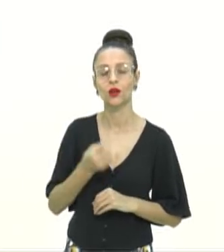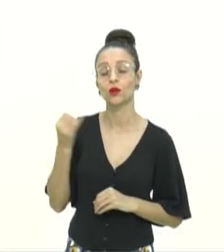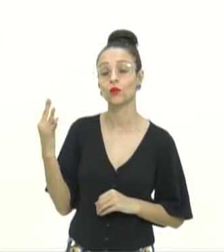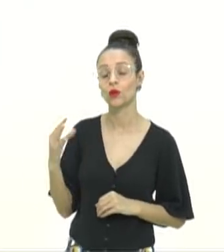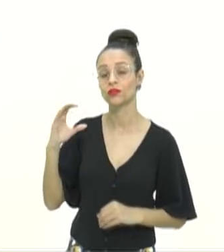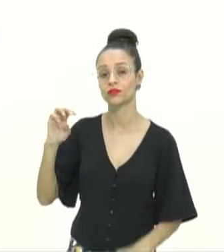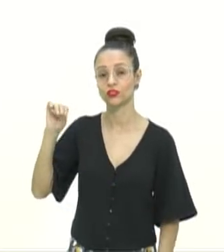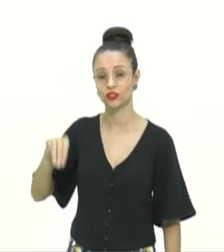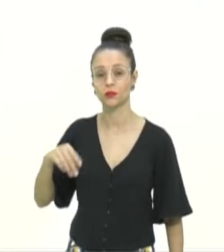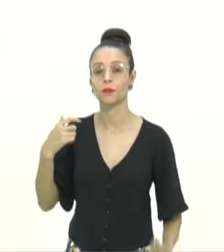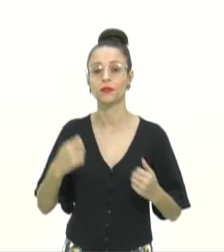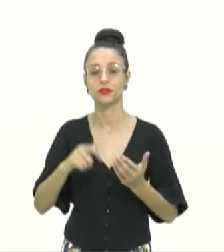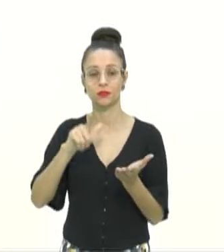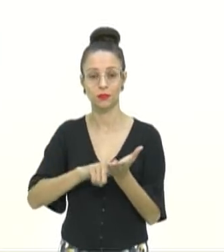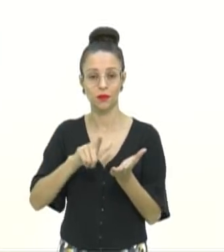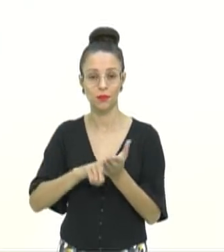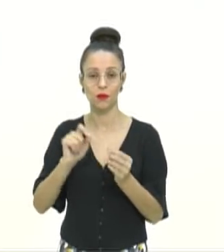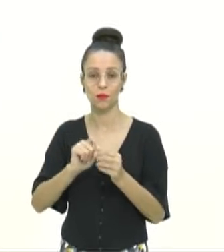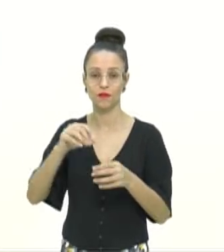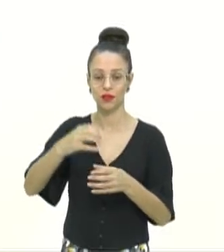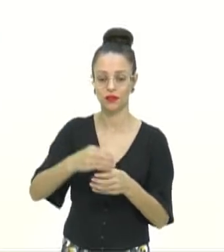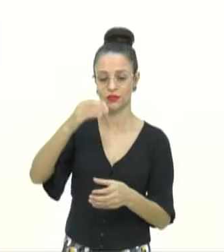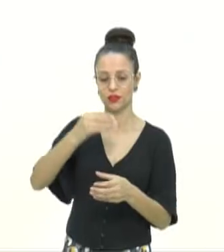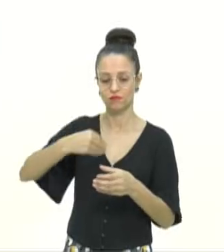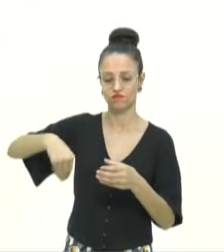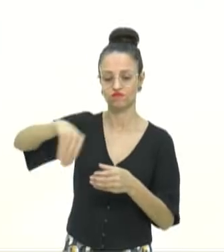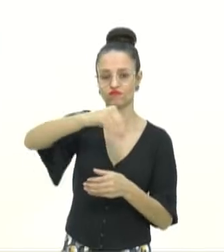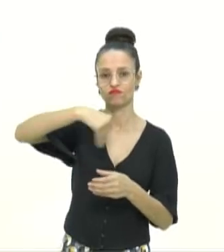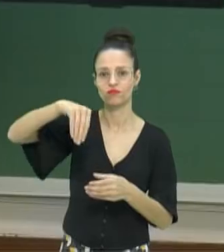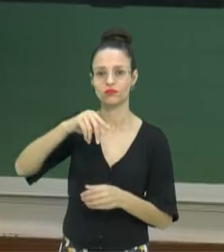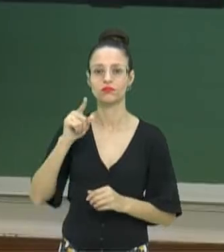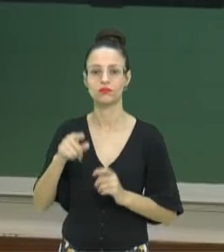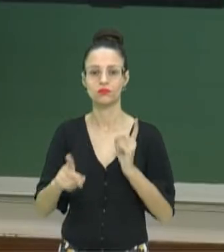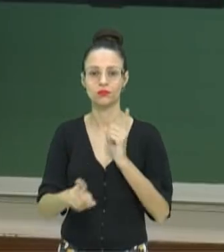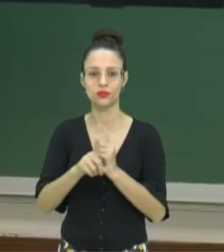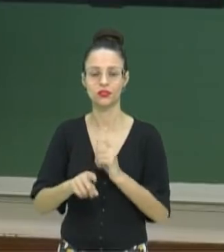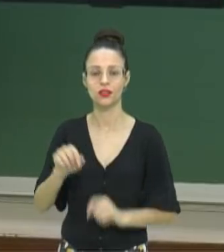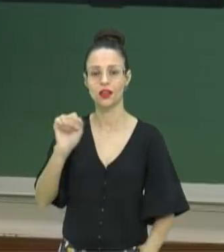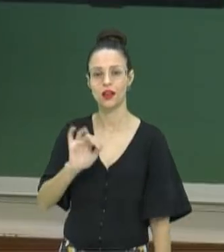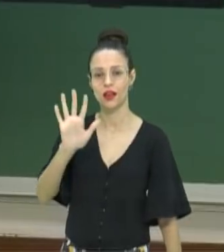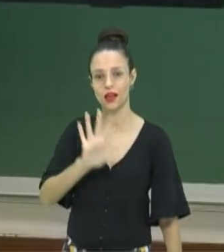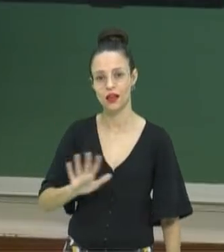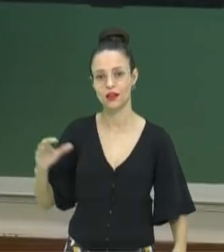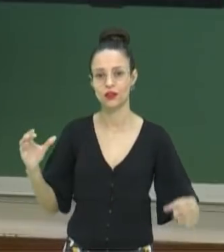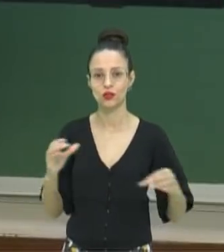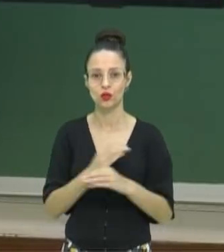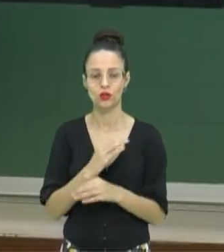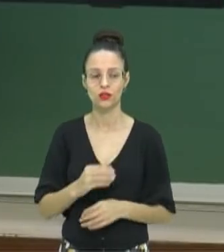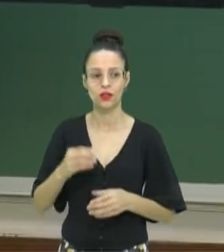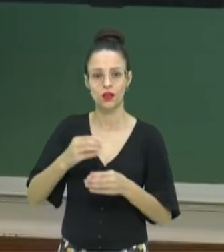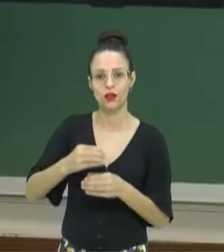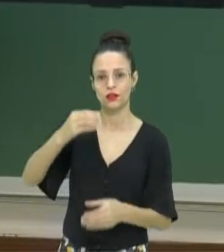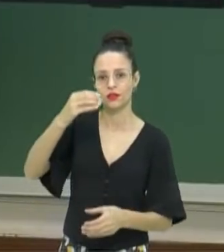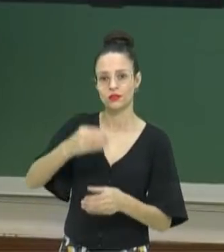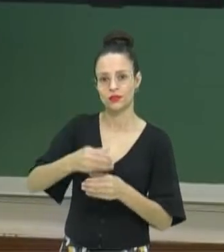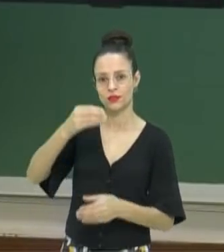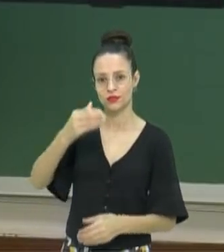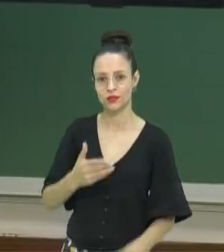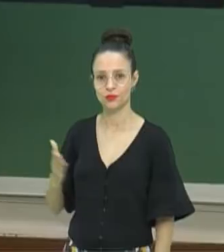centímetros quadrados de papel contact ela precisará? Então, você precisa determinar a área total dessa